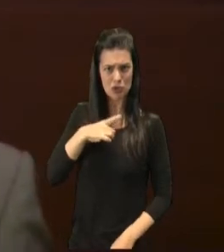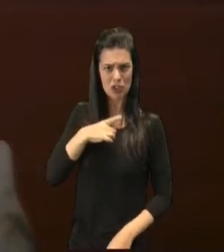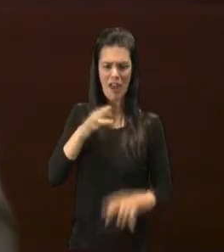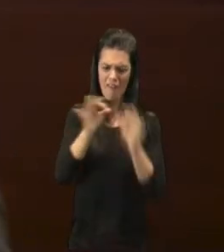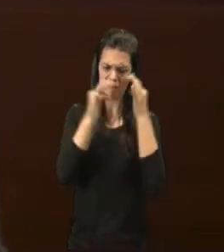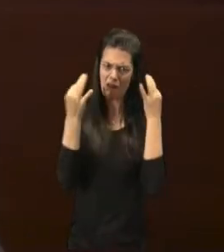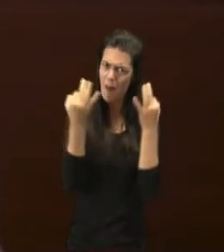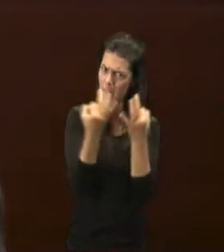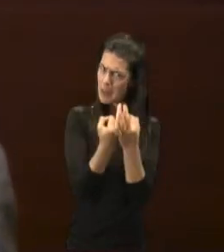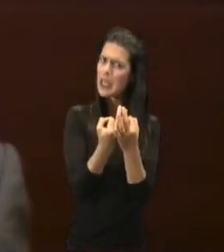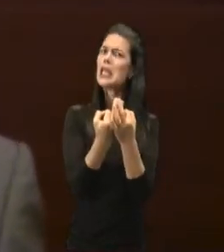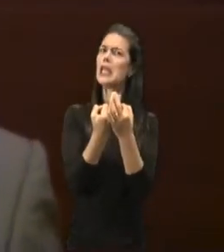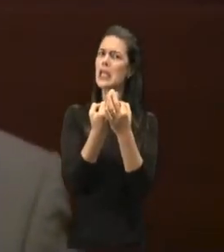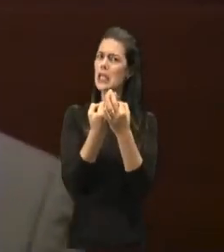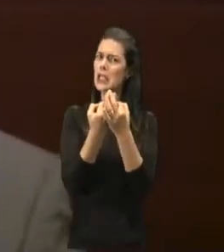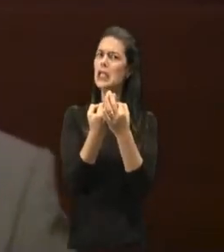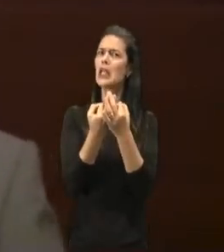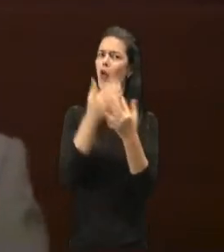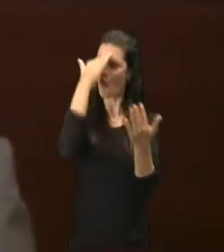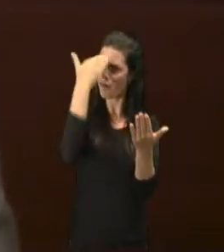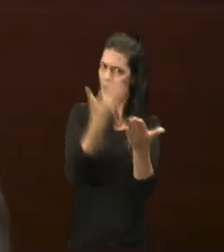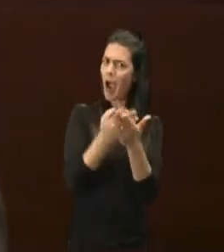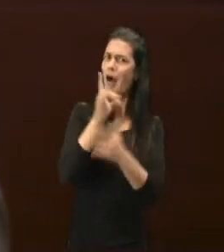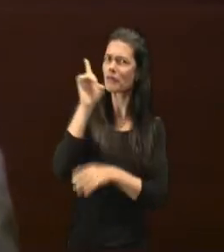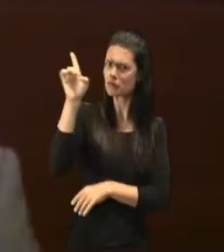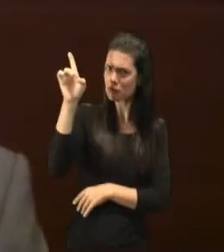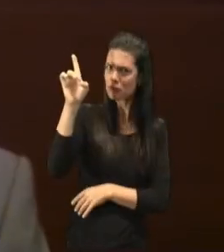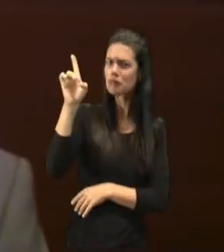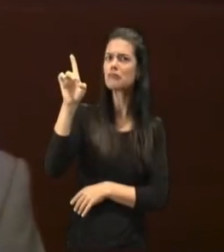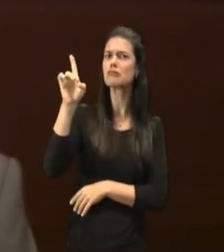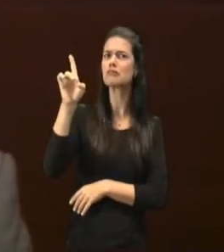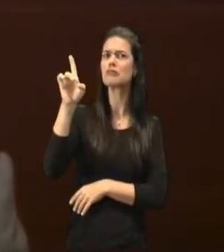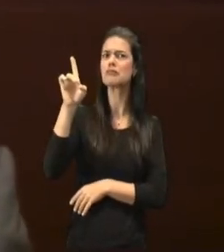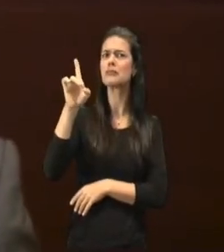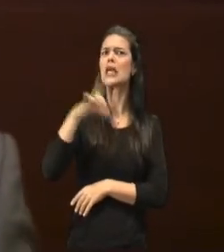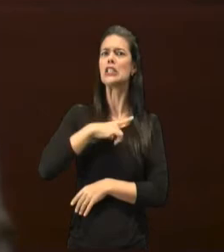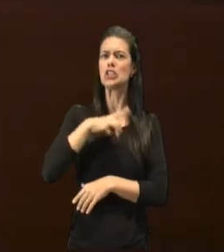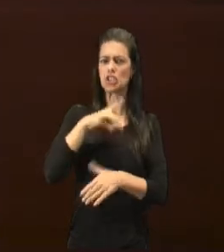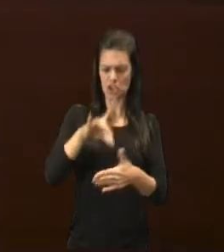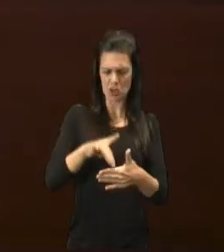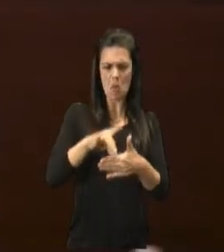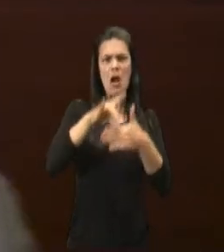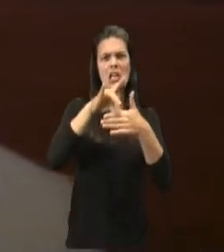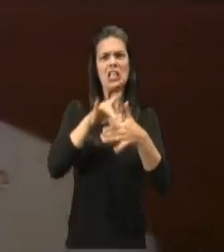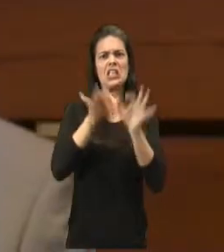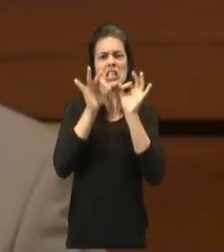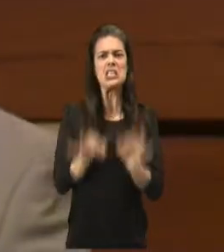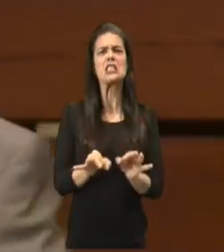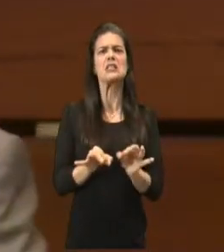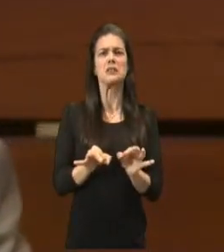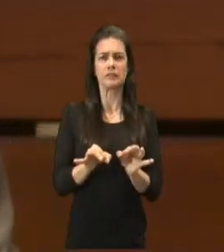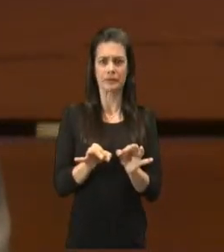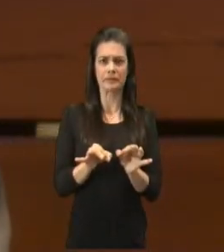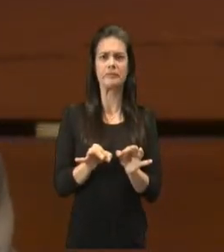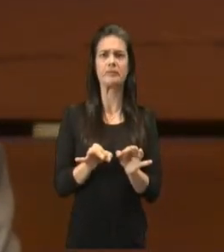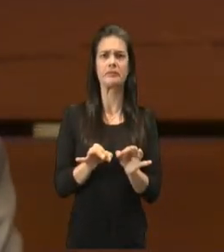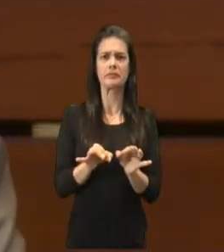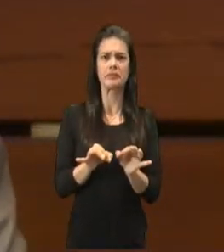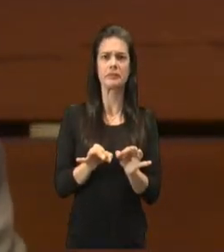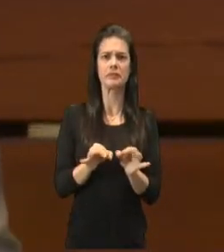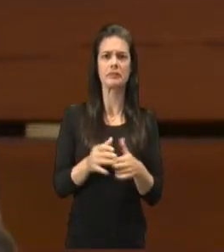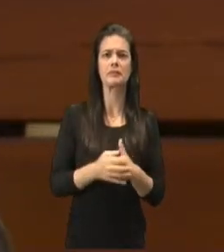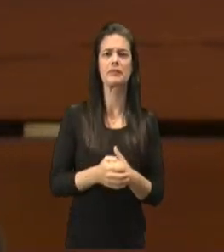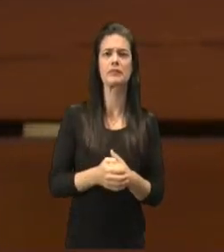dos juízes, uma liderança forte, uma liderança firme. O povo aguardava a sua liderança como juiz